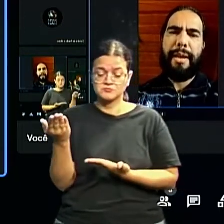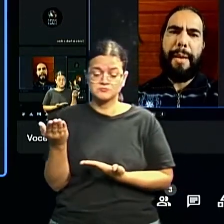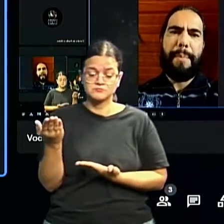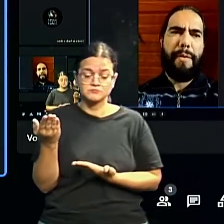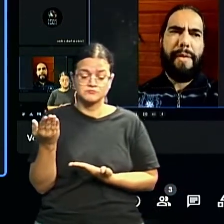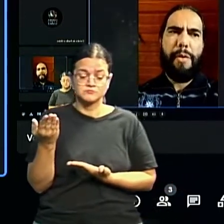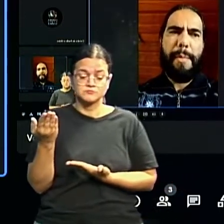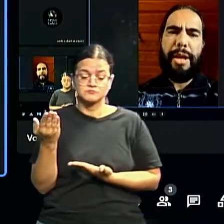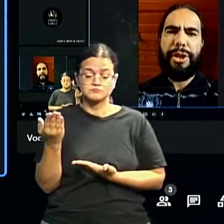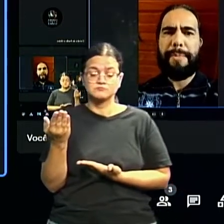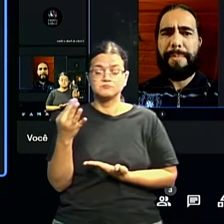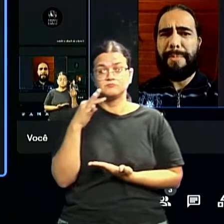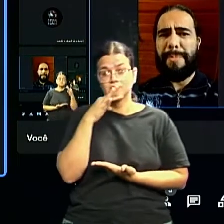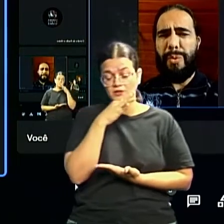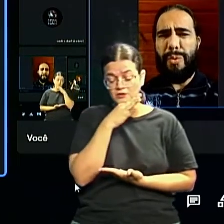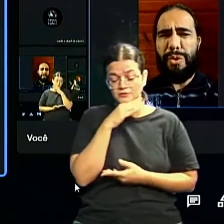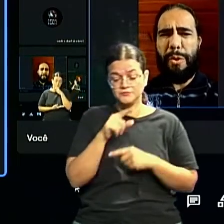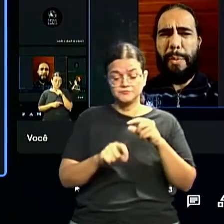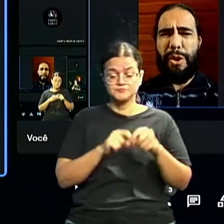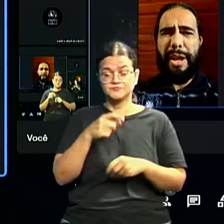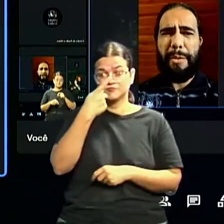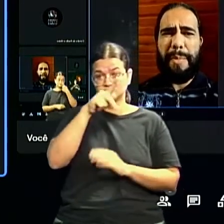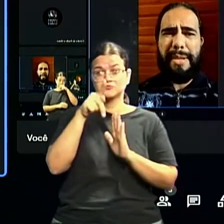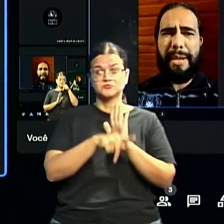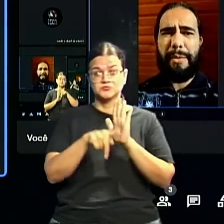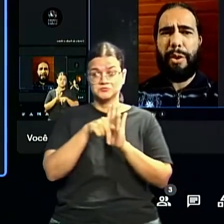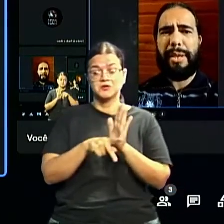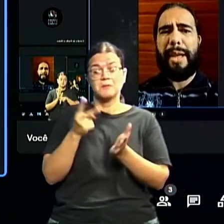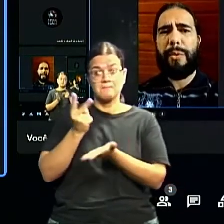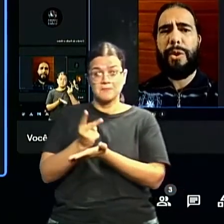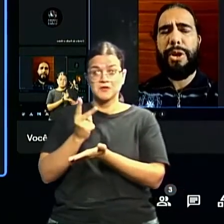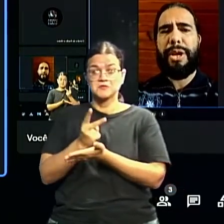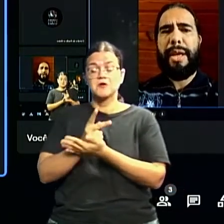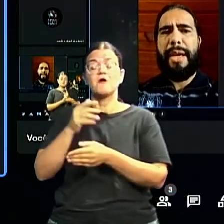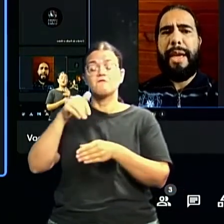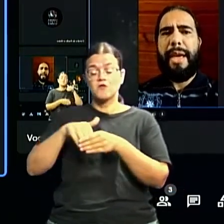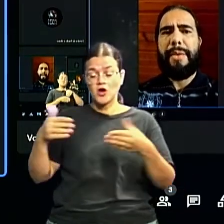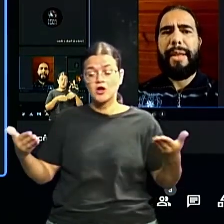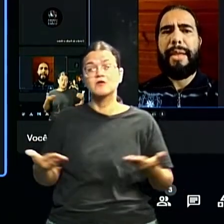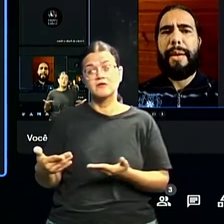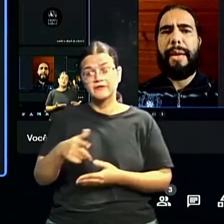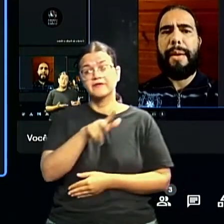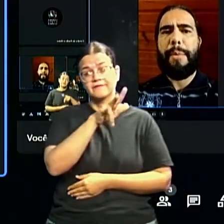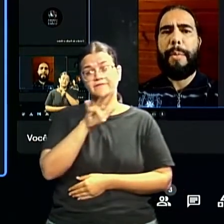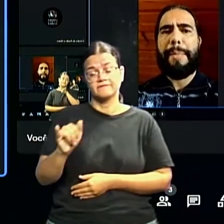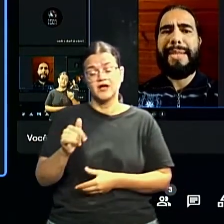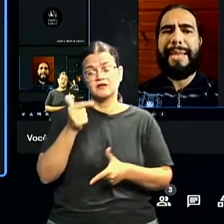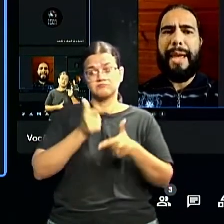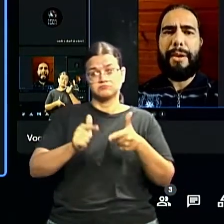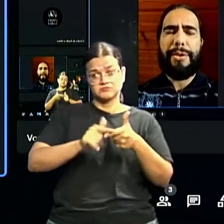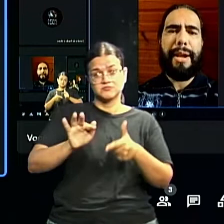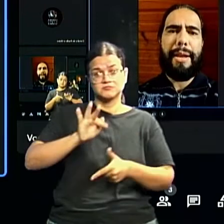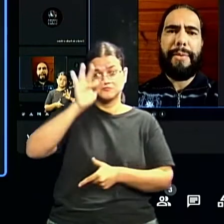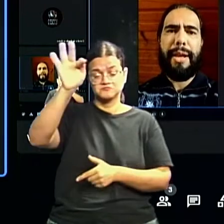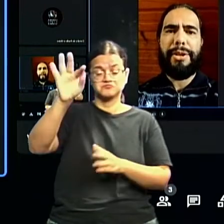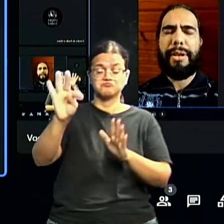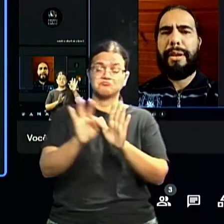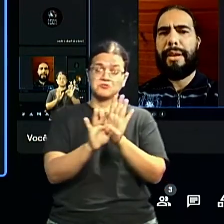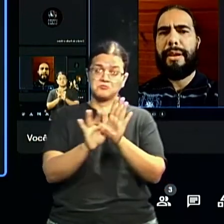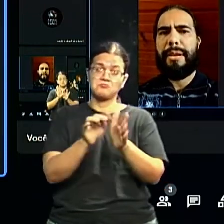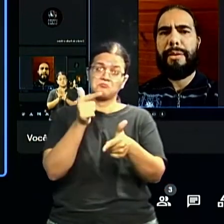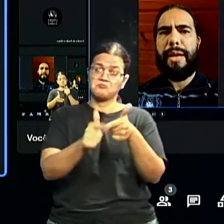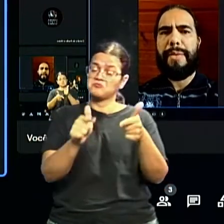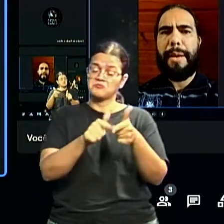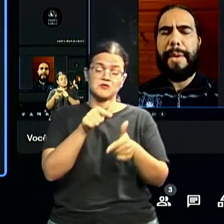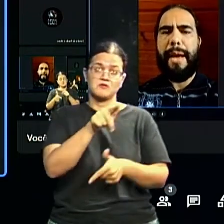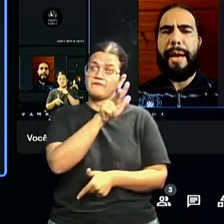disse, provavelmente o seu projeto, mesmo sendo votado hoje, ele vai ter problemas técnicos lá na frente